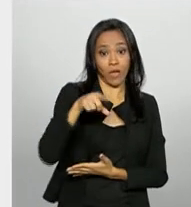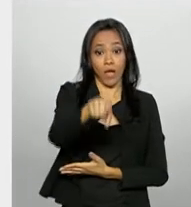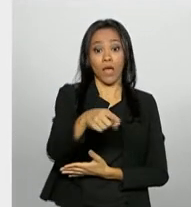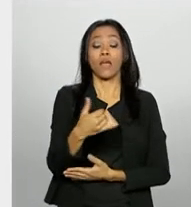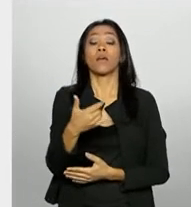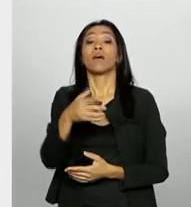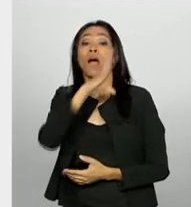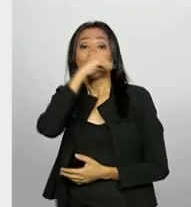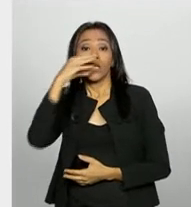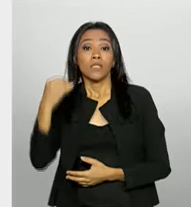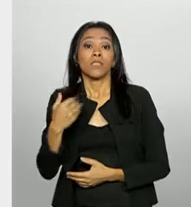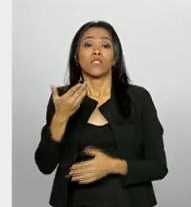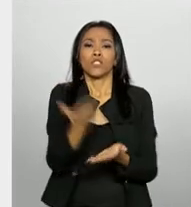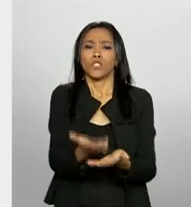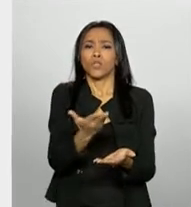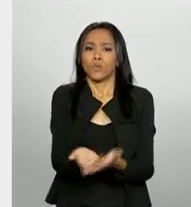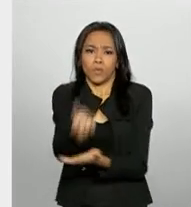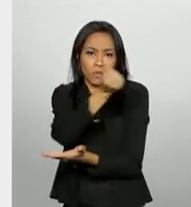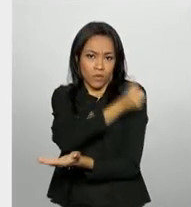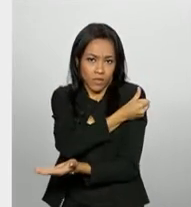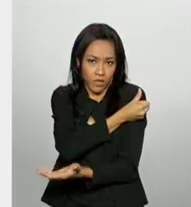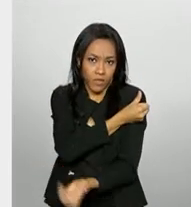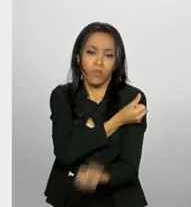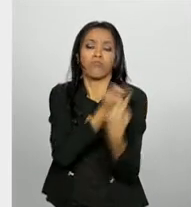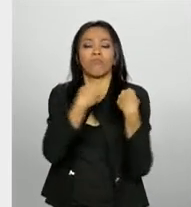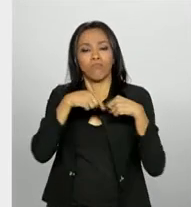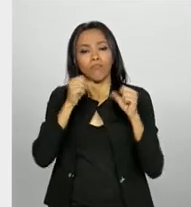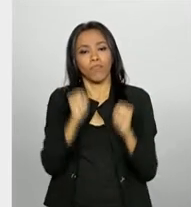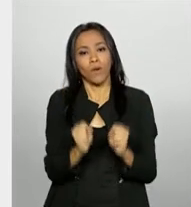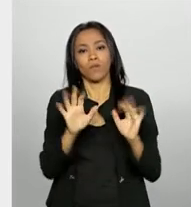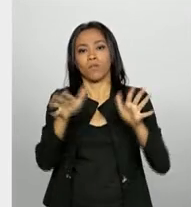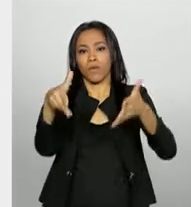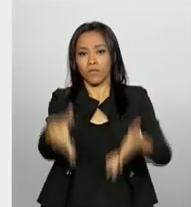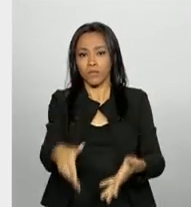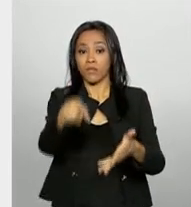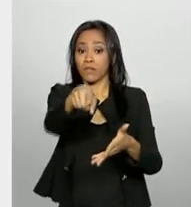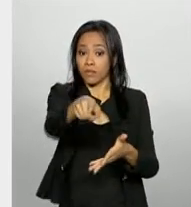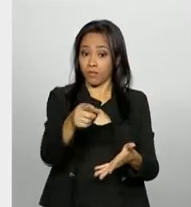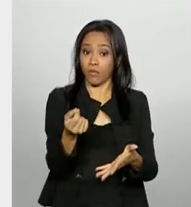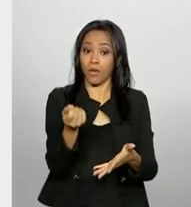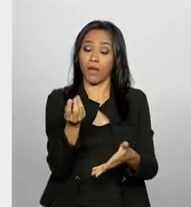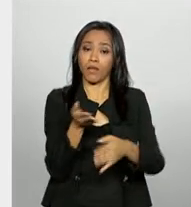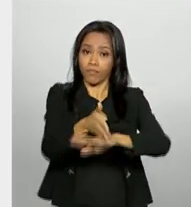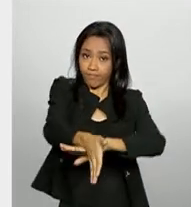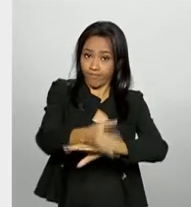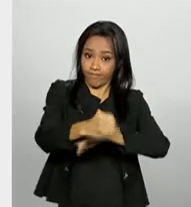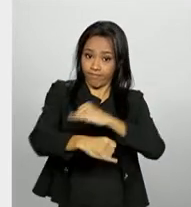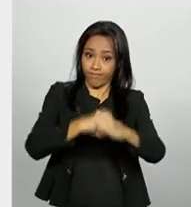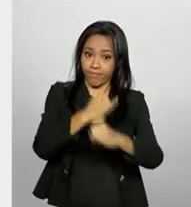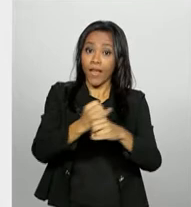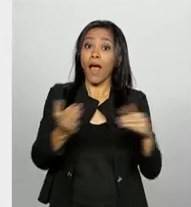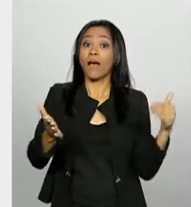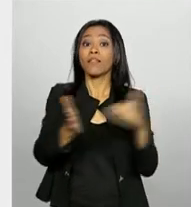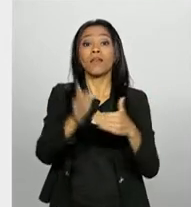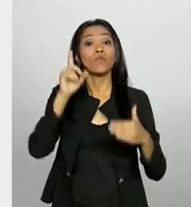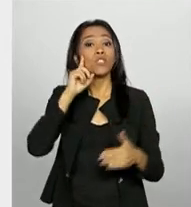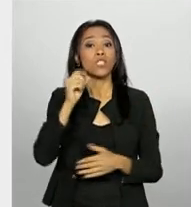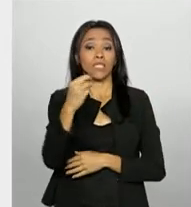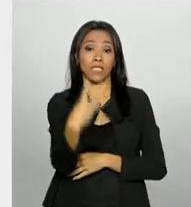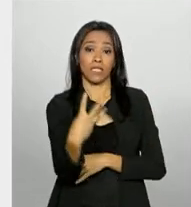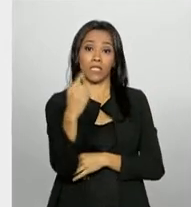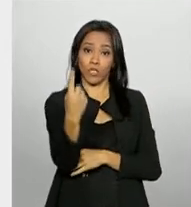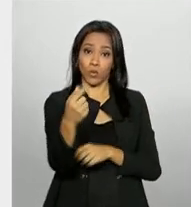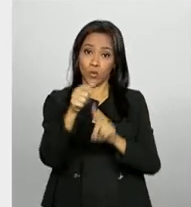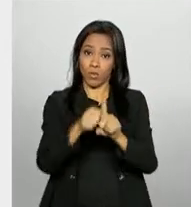partir do 6º ano do ensino fundamental podem ser inscritos pelas instituições de ensino até o dia 31 de março